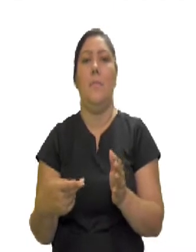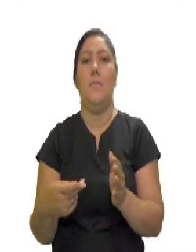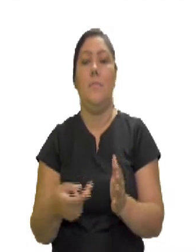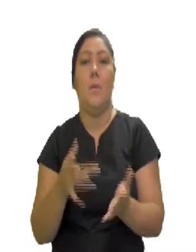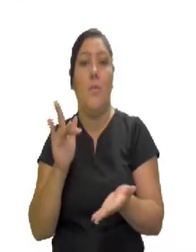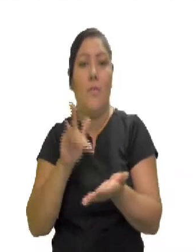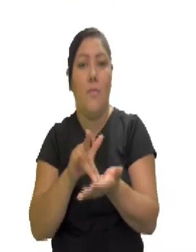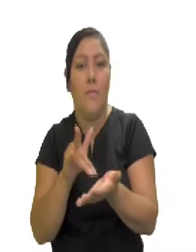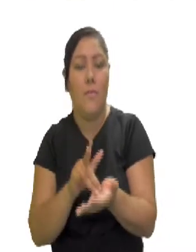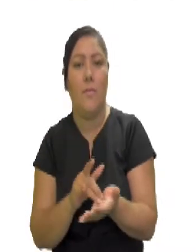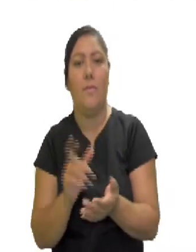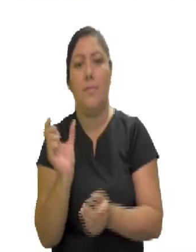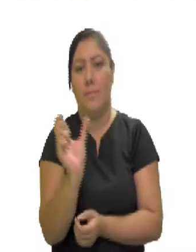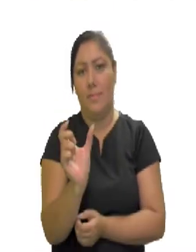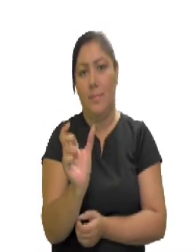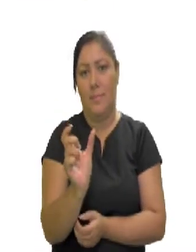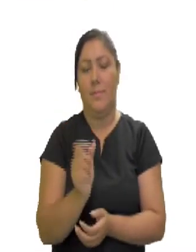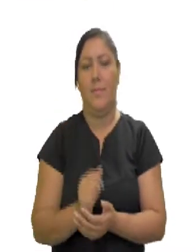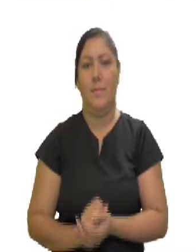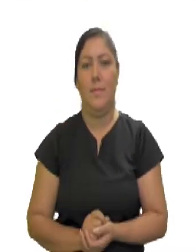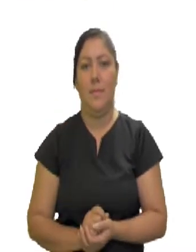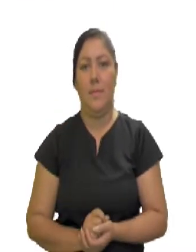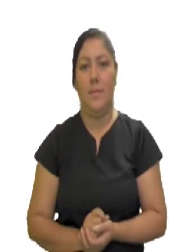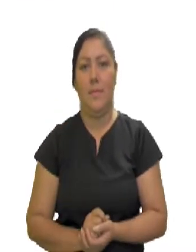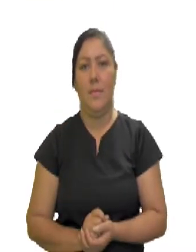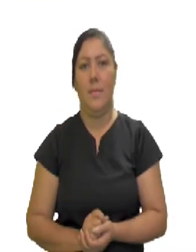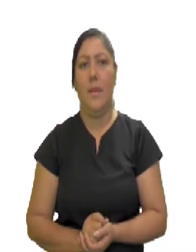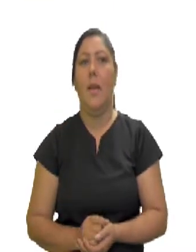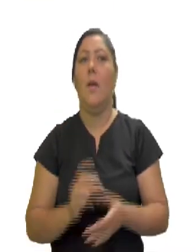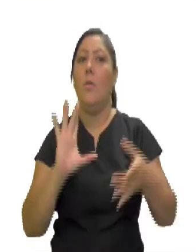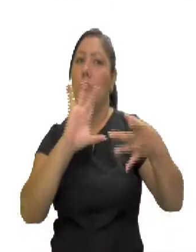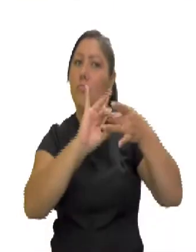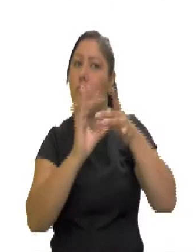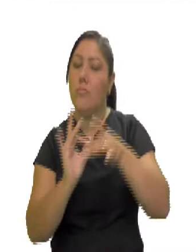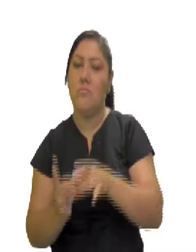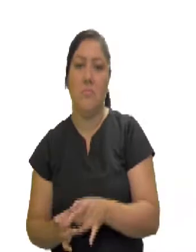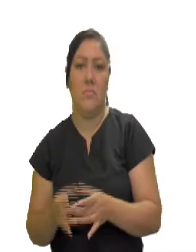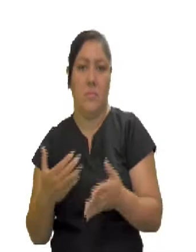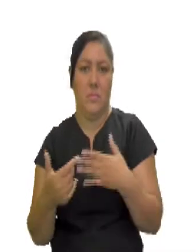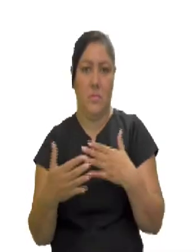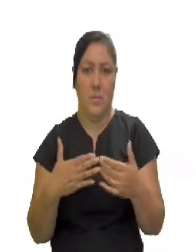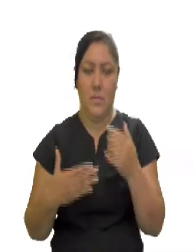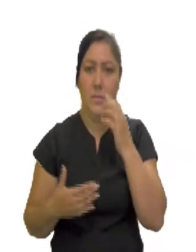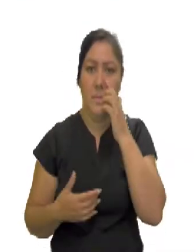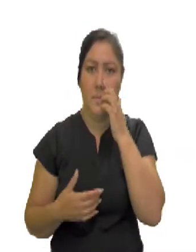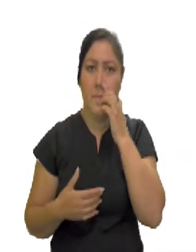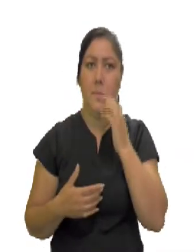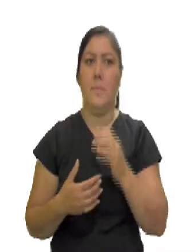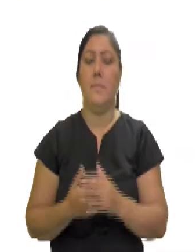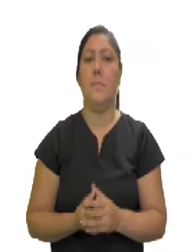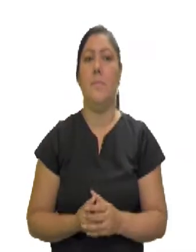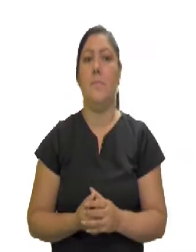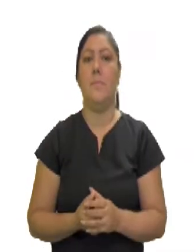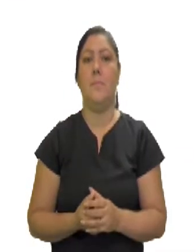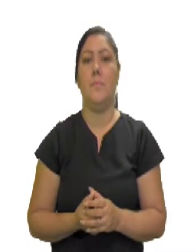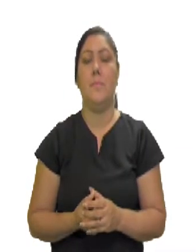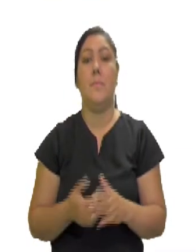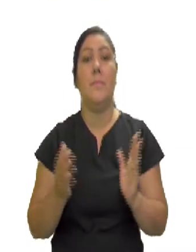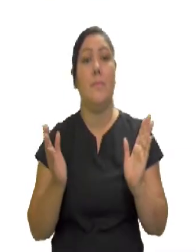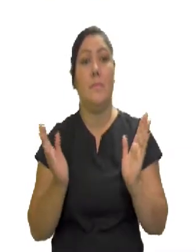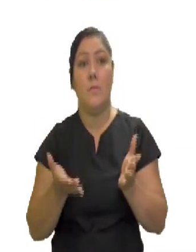palavra, indiferente do contexto em que ela se encontra. Já o